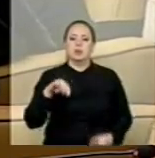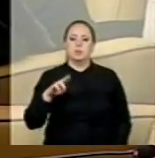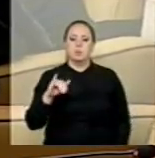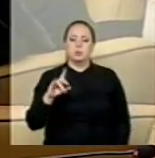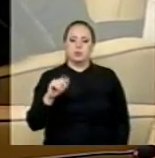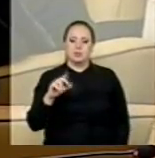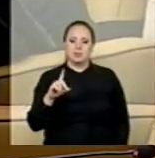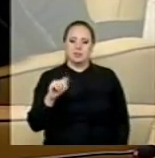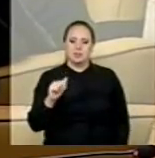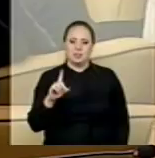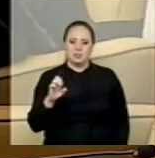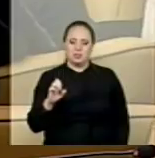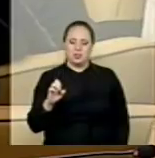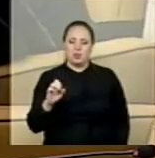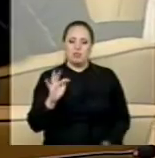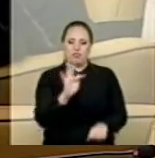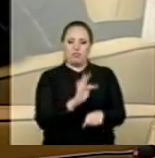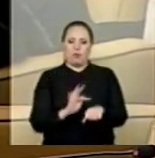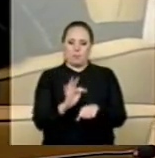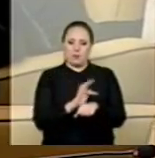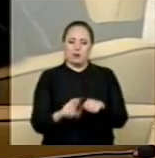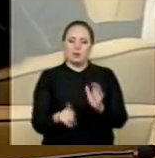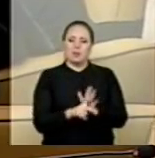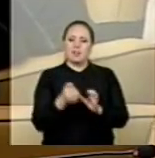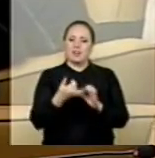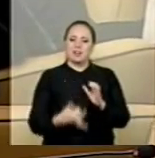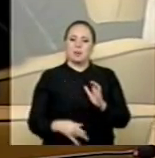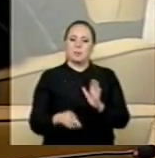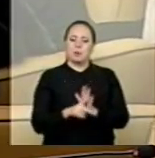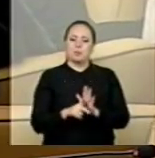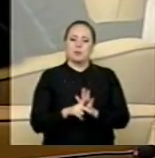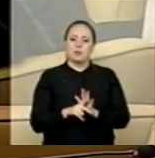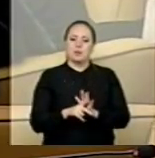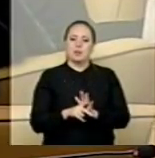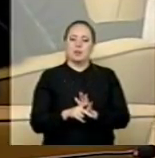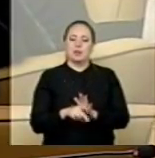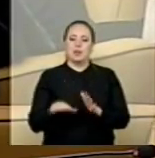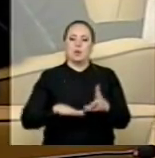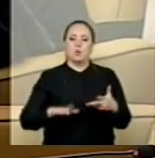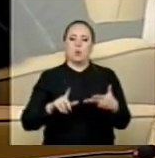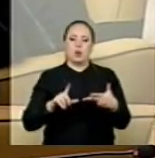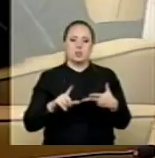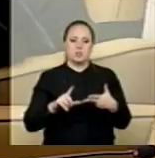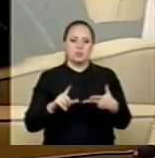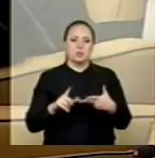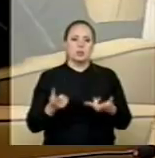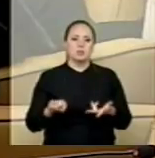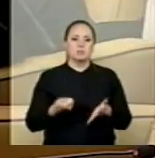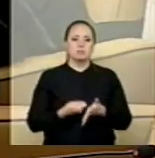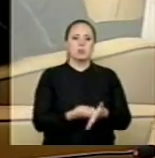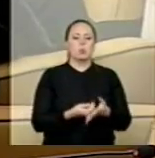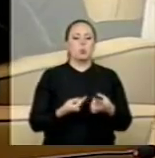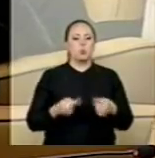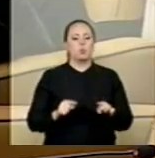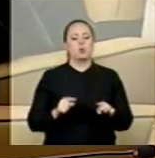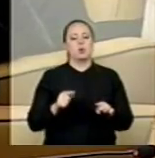pela possibilidade de o próprio legislativo impor-se contra a ingerência